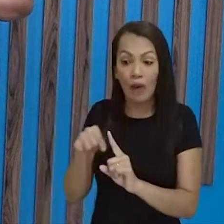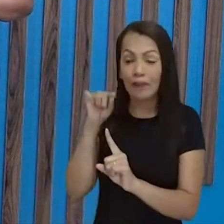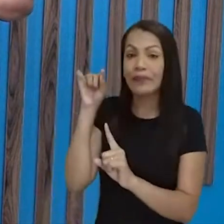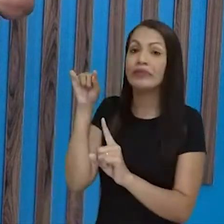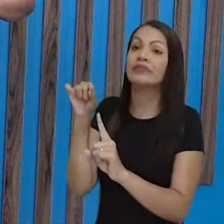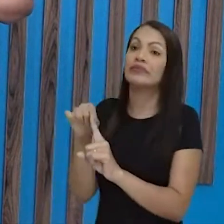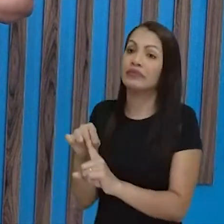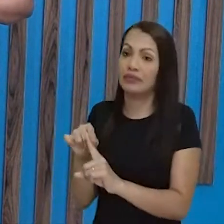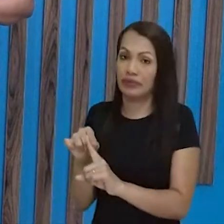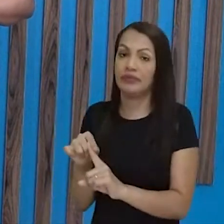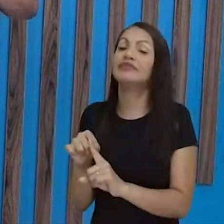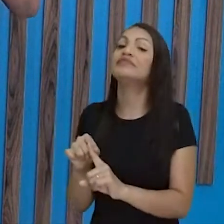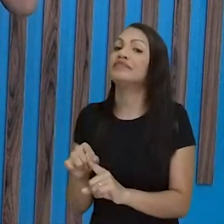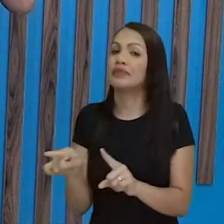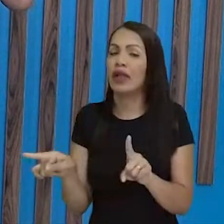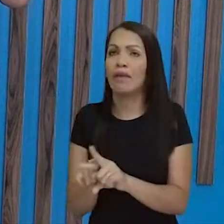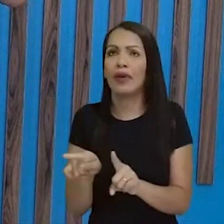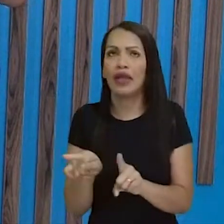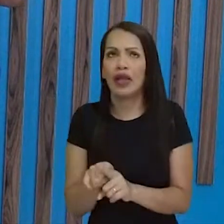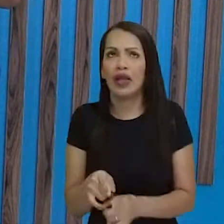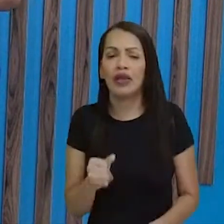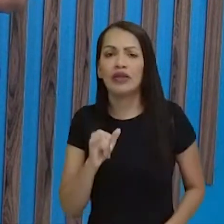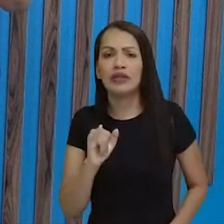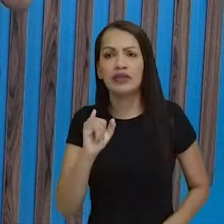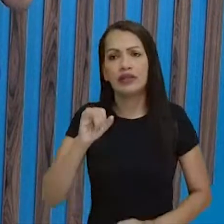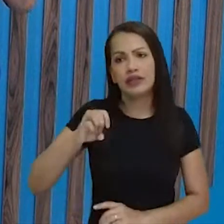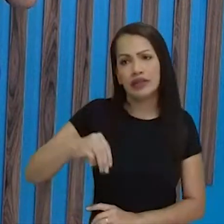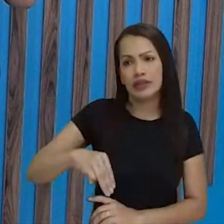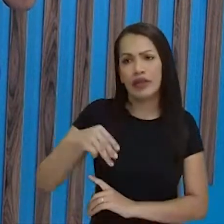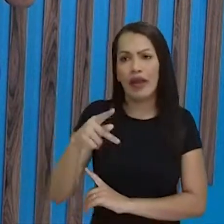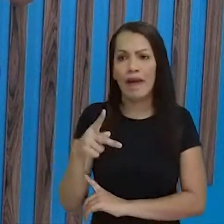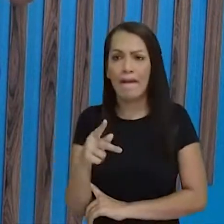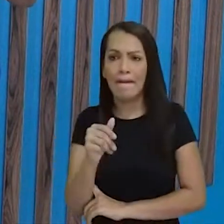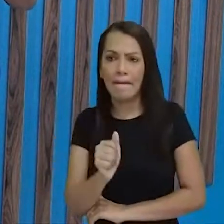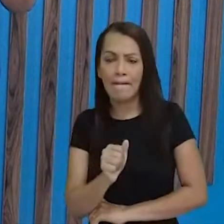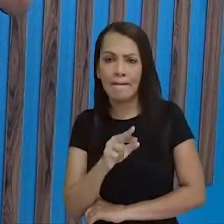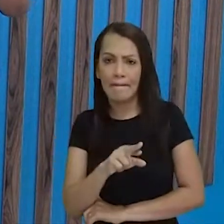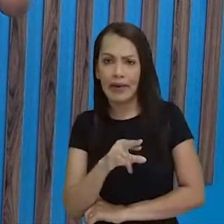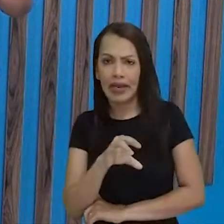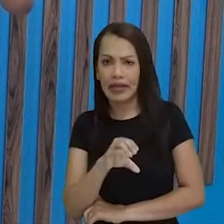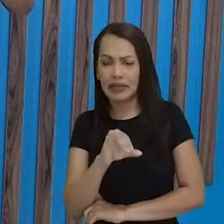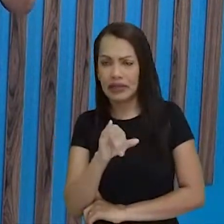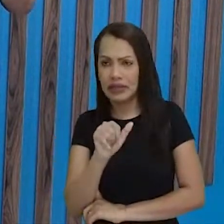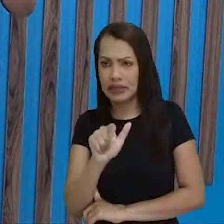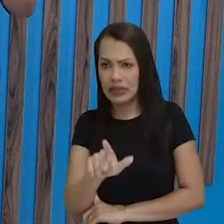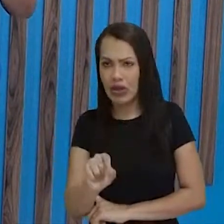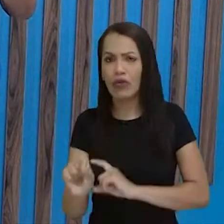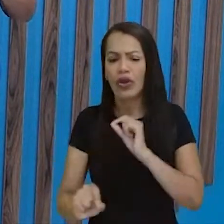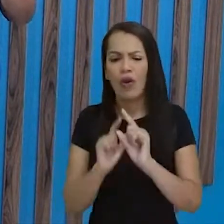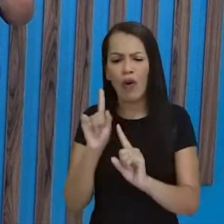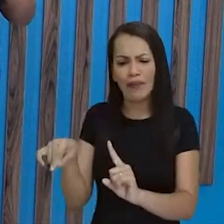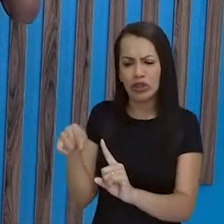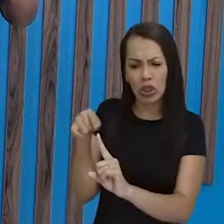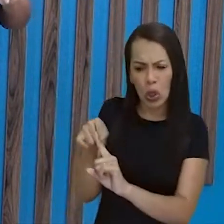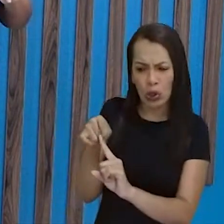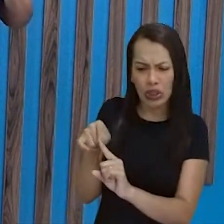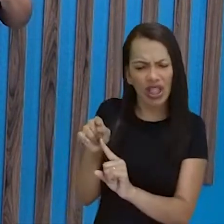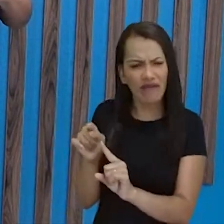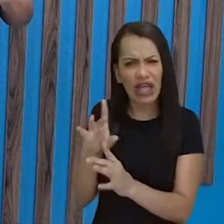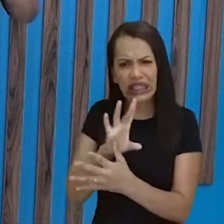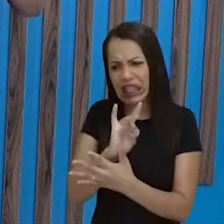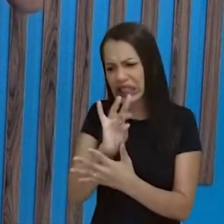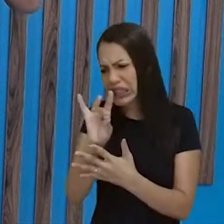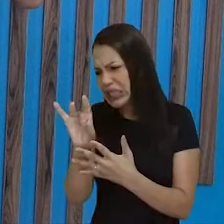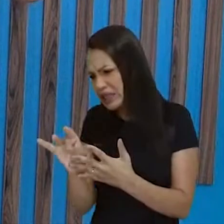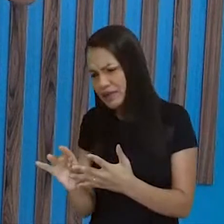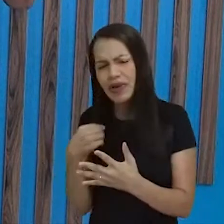e imparcial. Objetivo porque ele vai direto lá, ele contando sem rodeios, né, sem estar enfeitando demais o